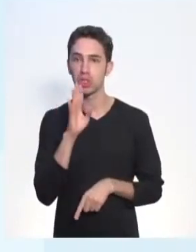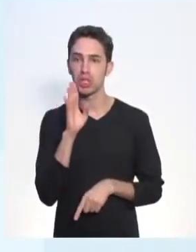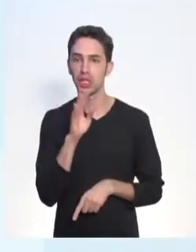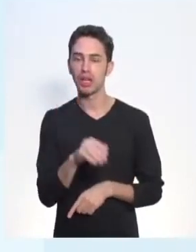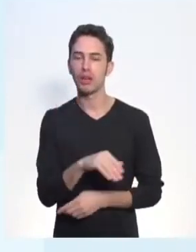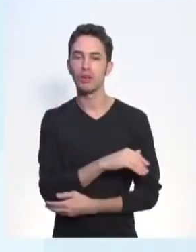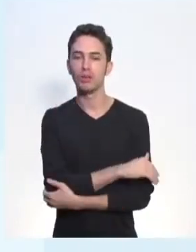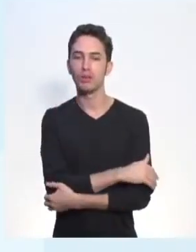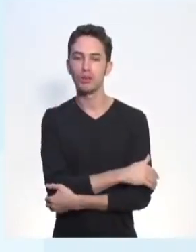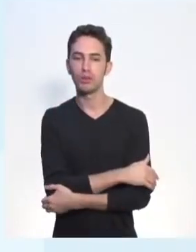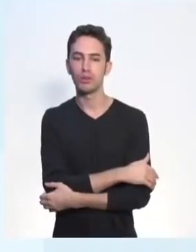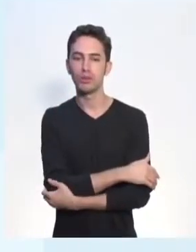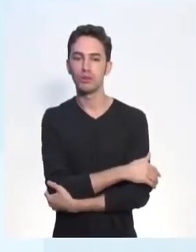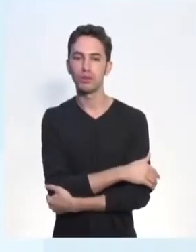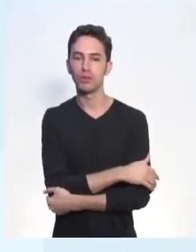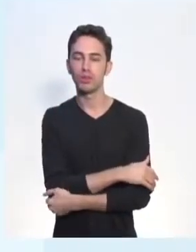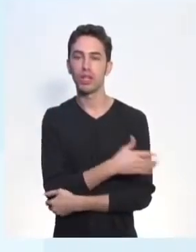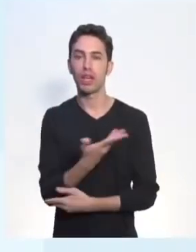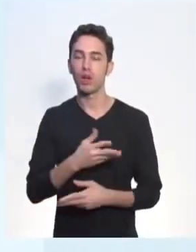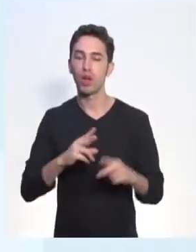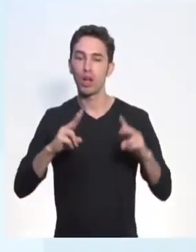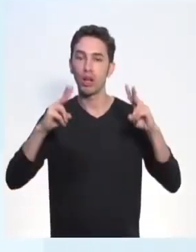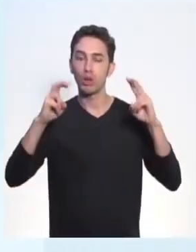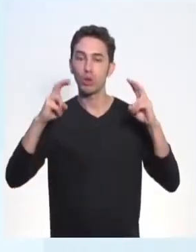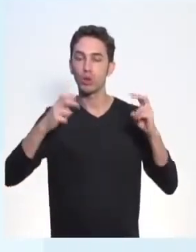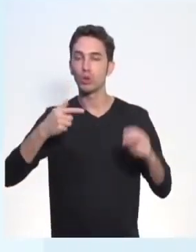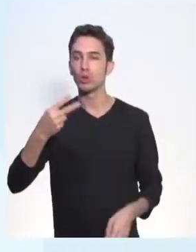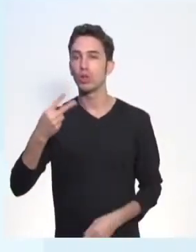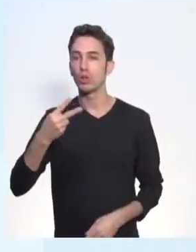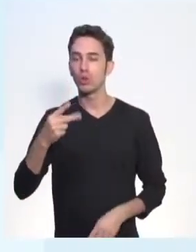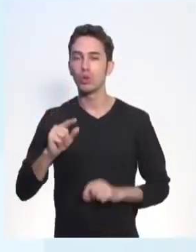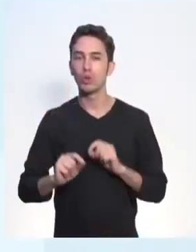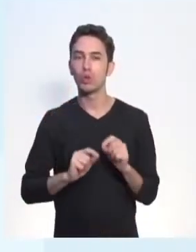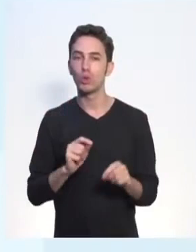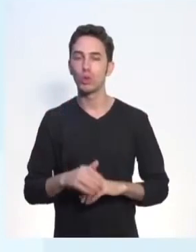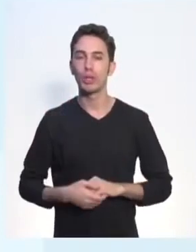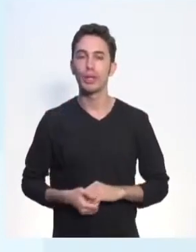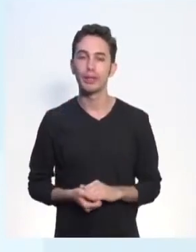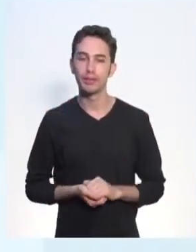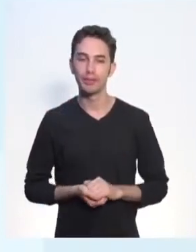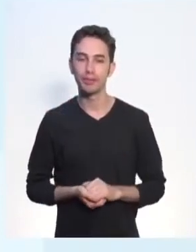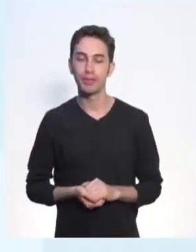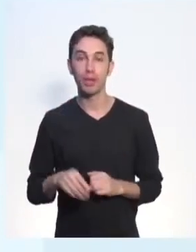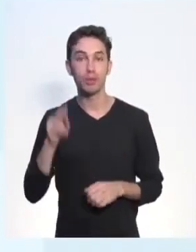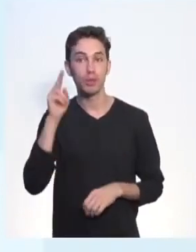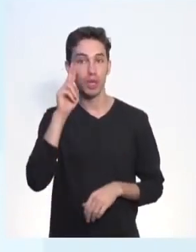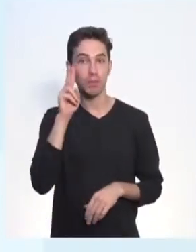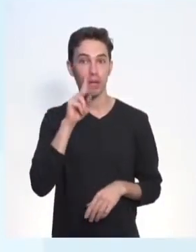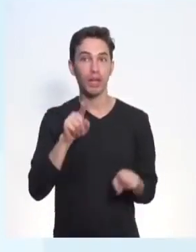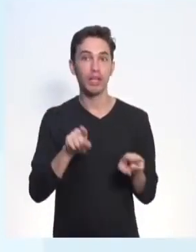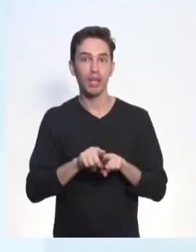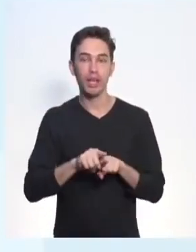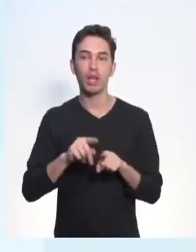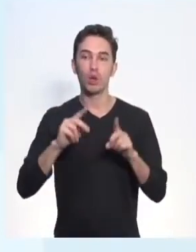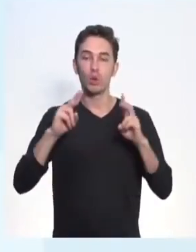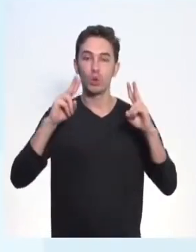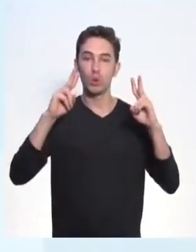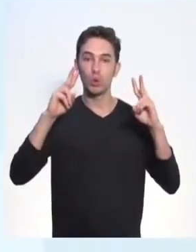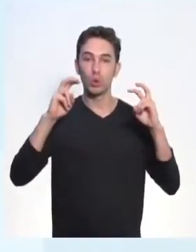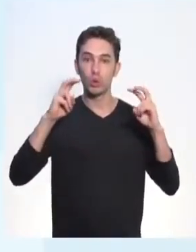está aqui. E o subtítulo agora? Vamos lembrar que o subtítulo, ele